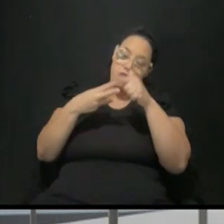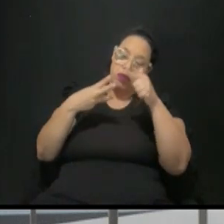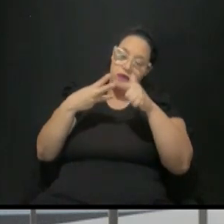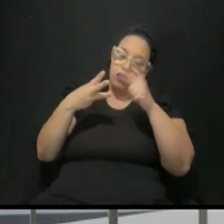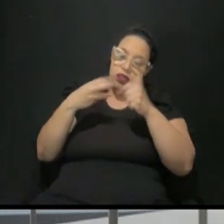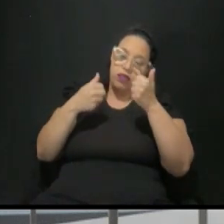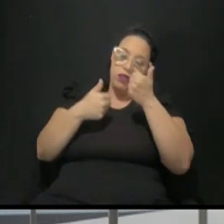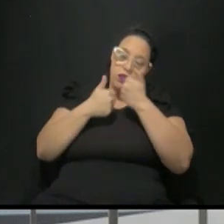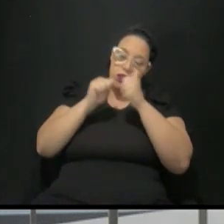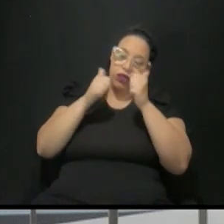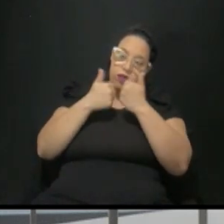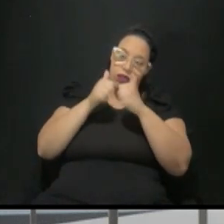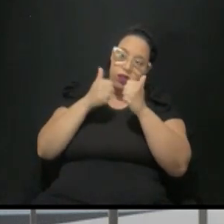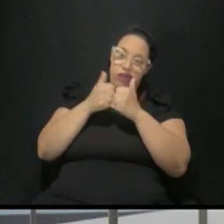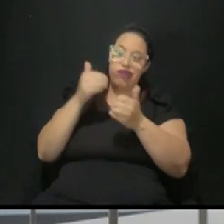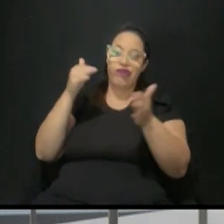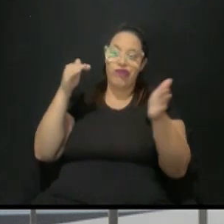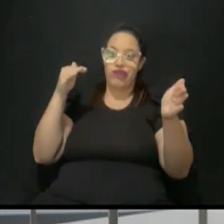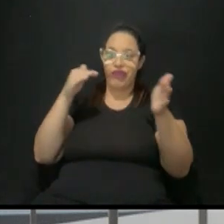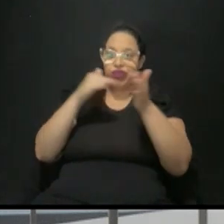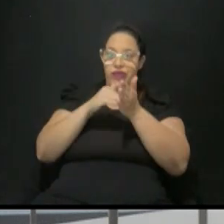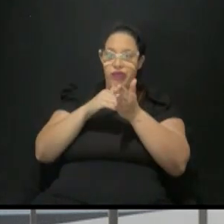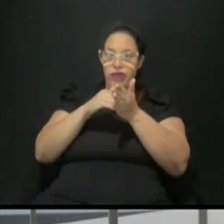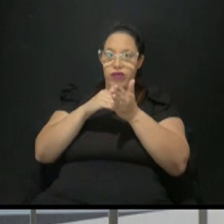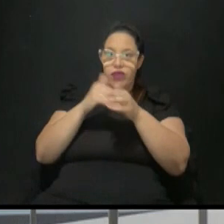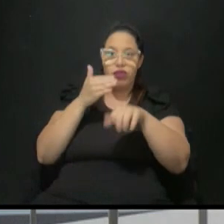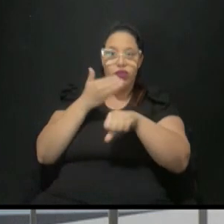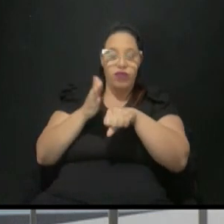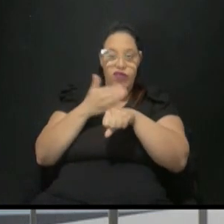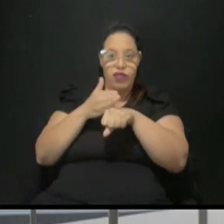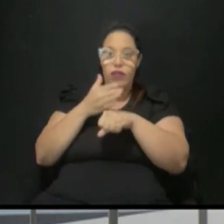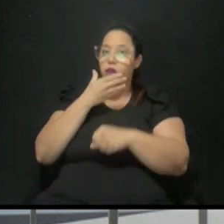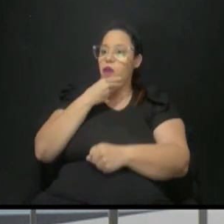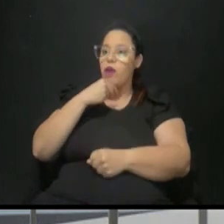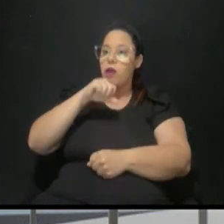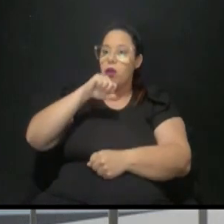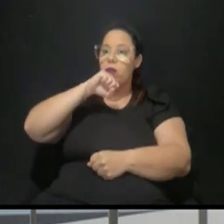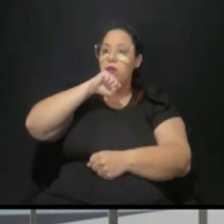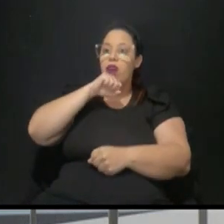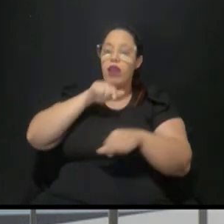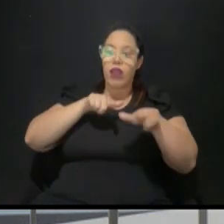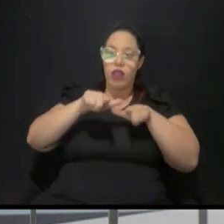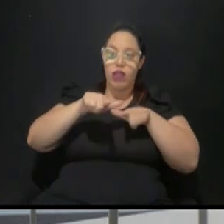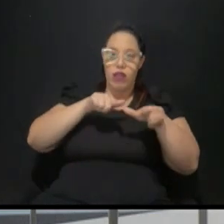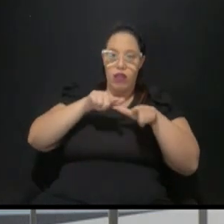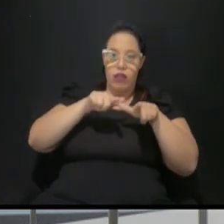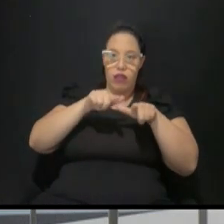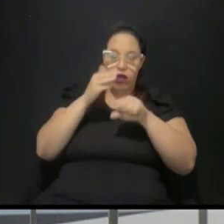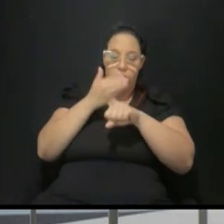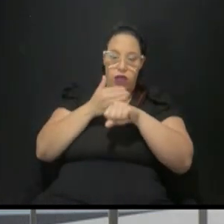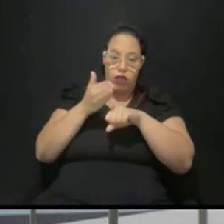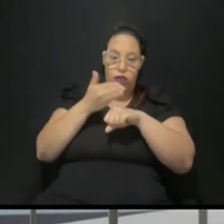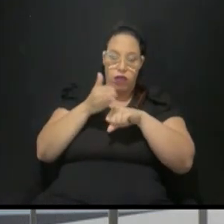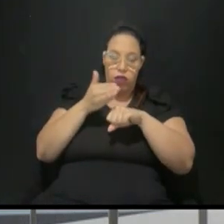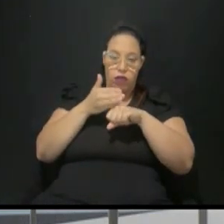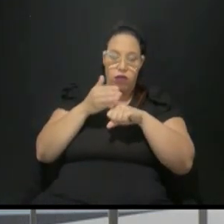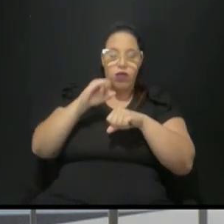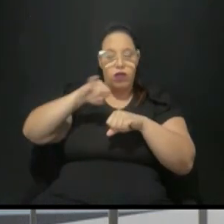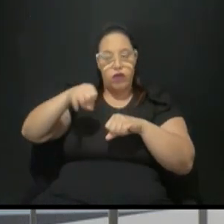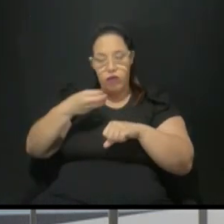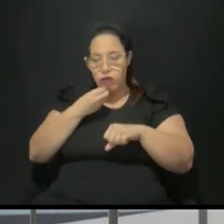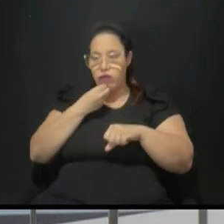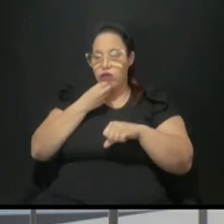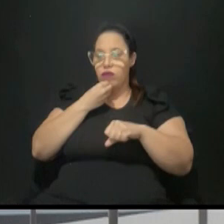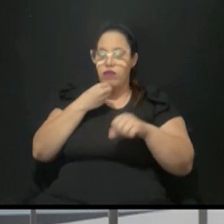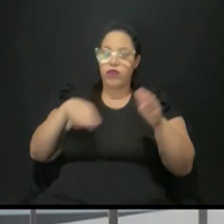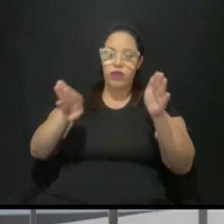seu lugar que vai treinar. Então, o Pai Serviço aqui de Campinas, ele dá essa possibilidade do atleta chegar até